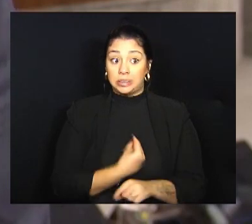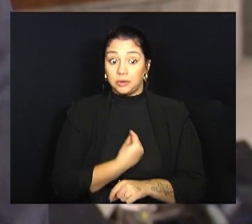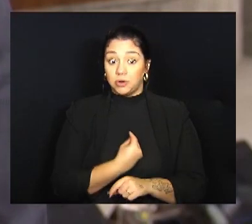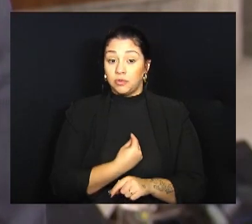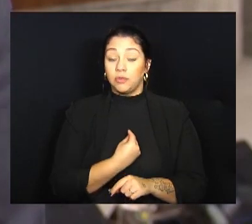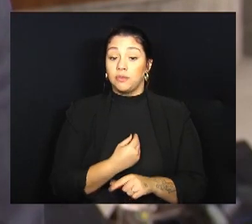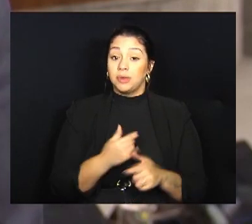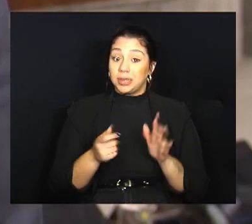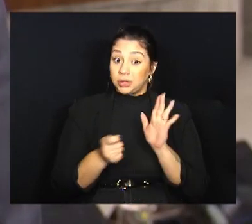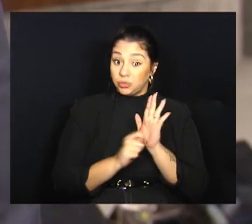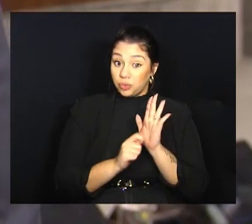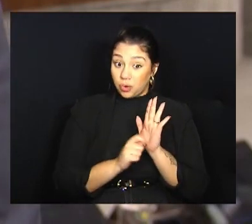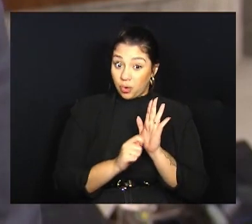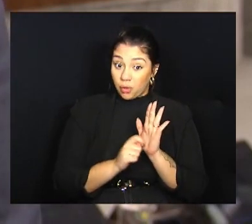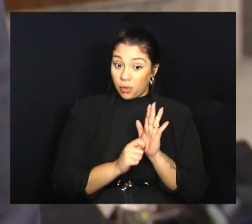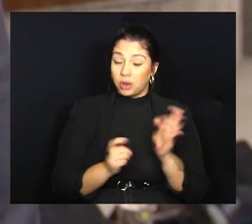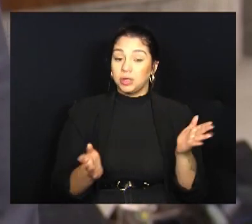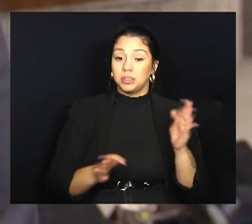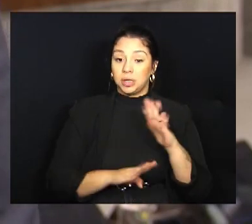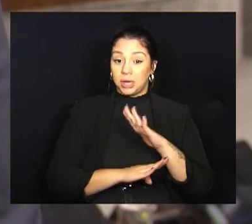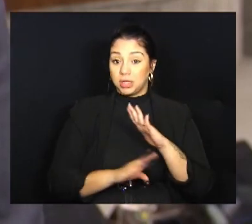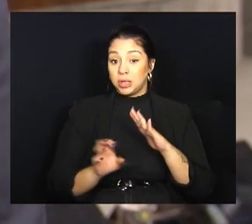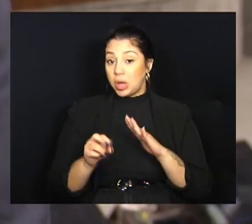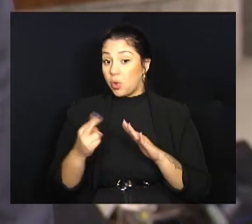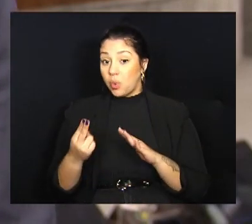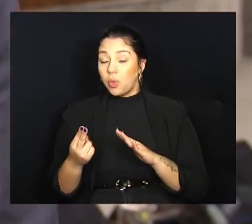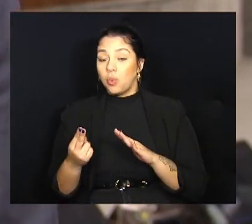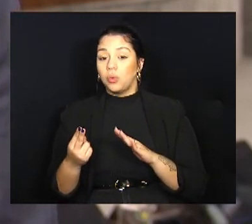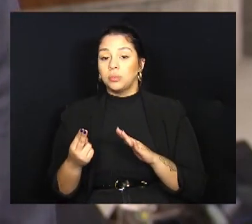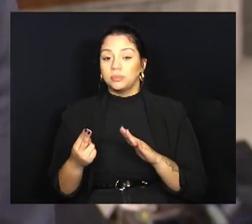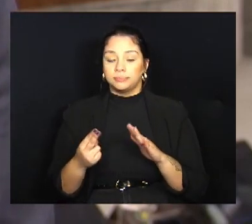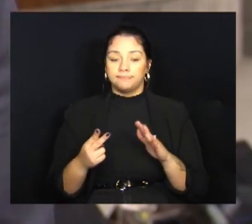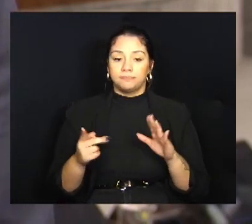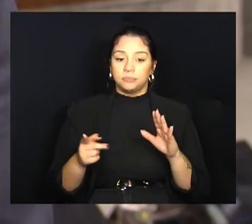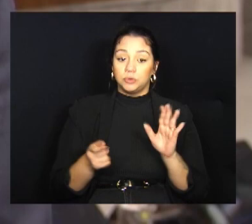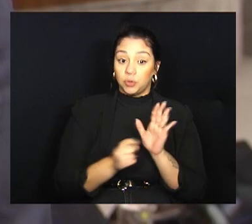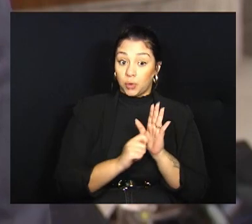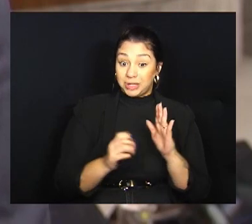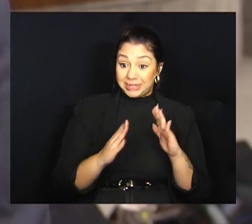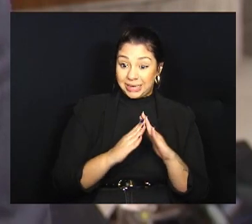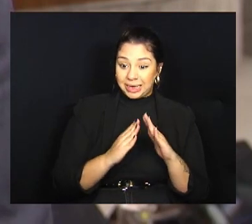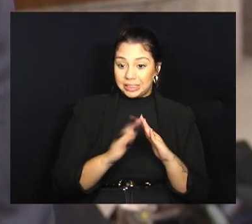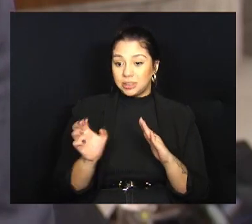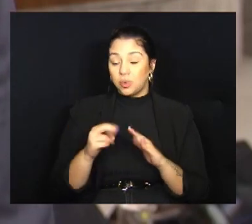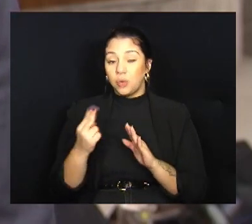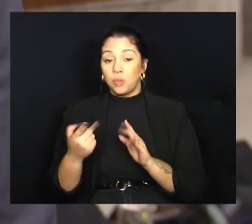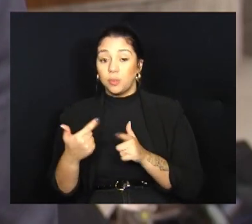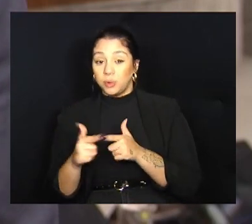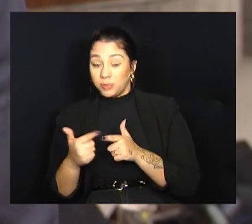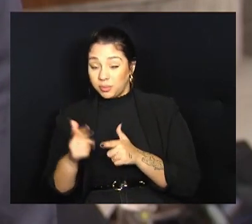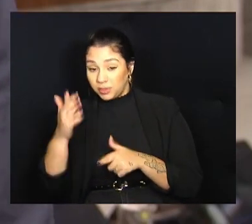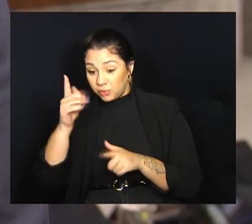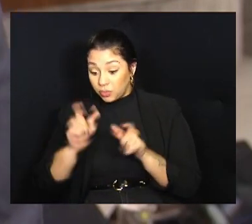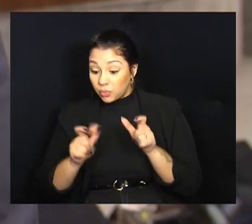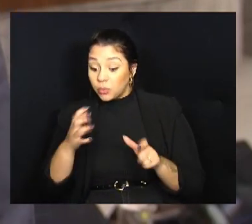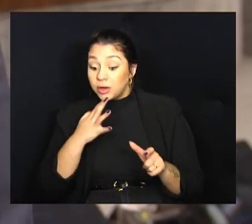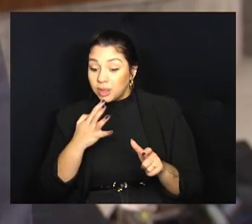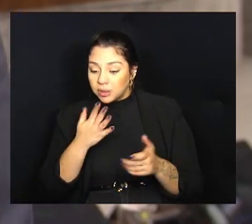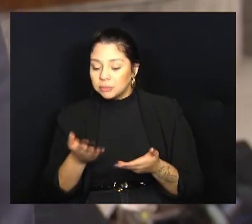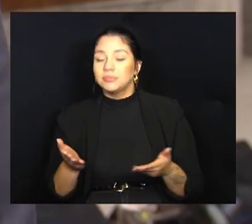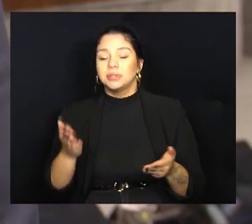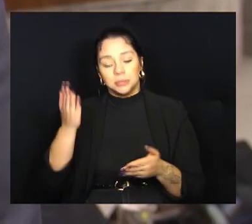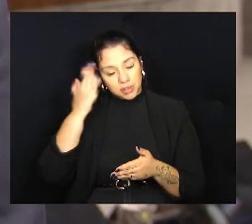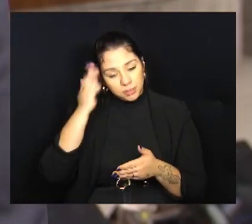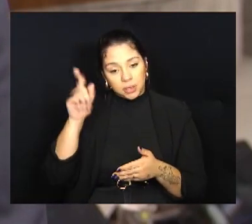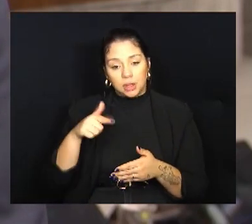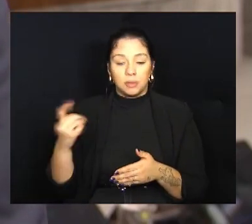drogas em casa ou conhece alguém que tenha problema com drogas sabe muito bem a importância dessa comissão de políticas públicas de